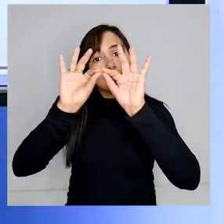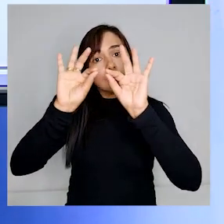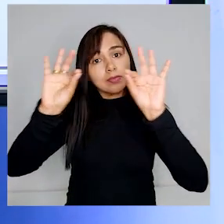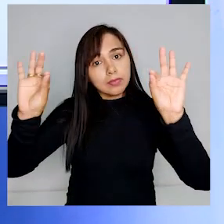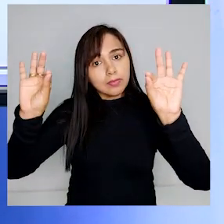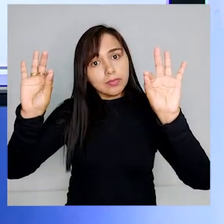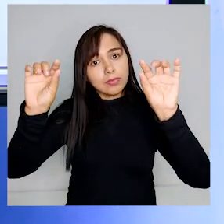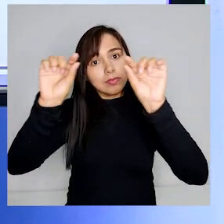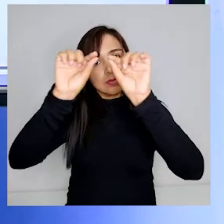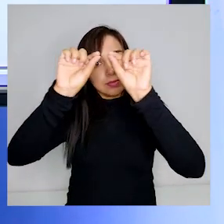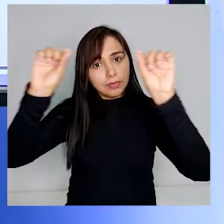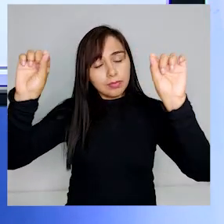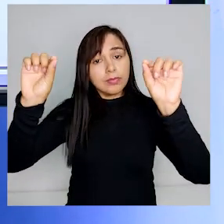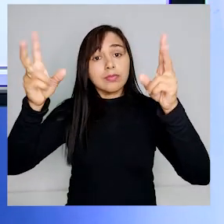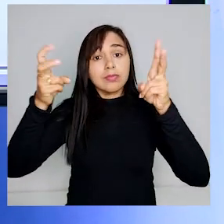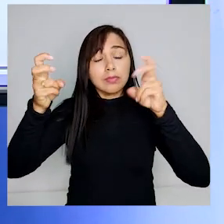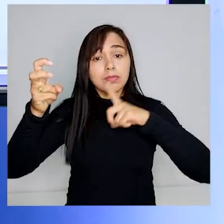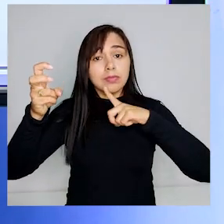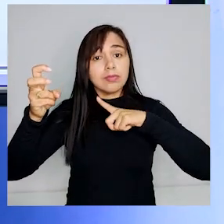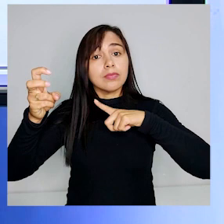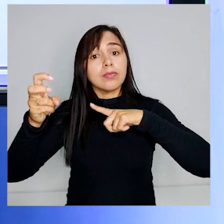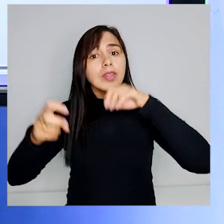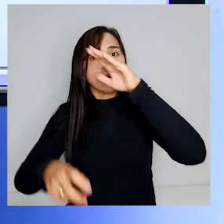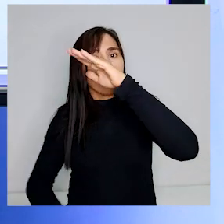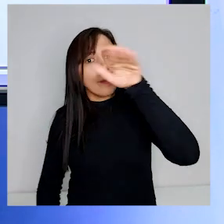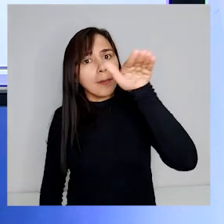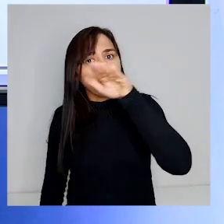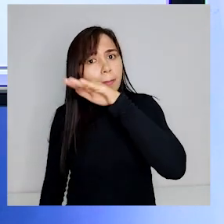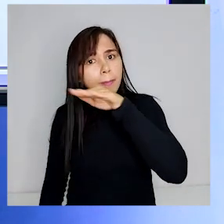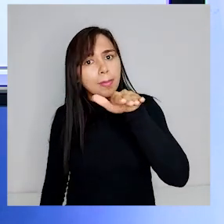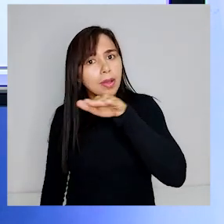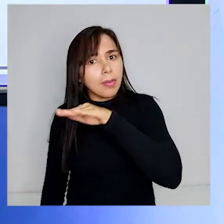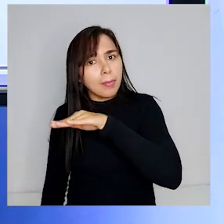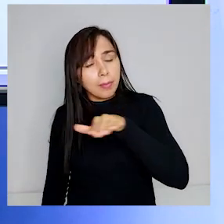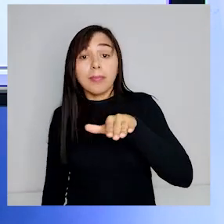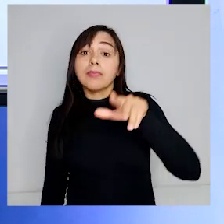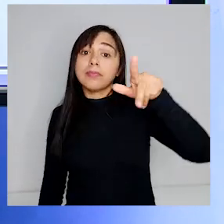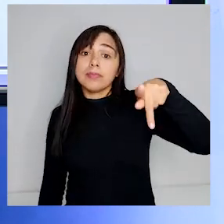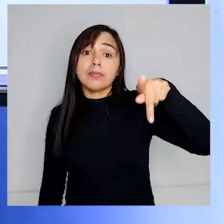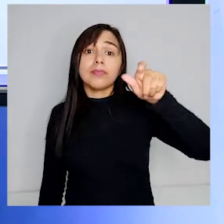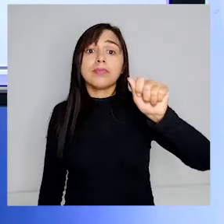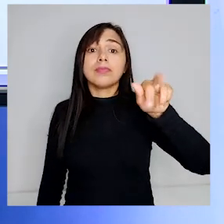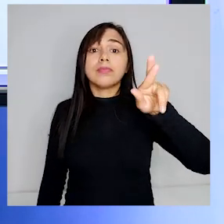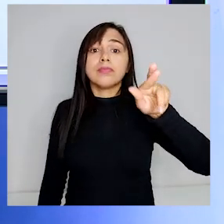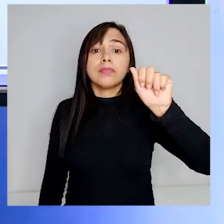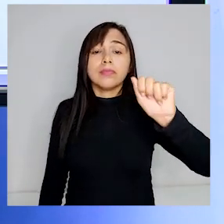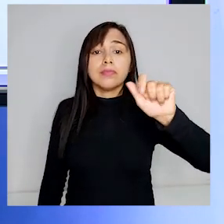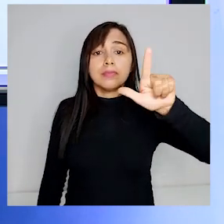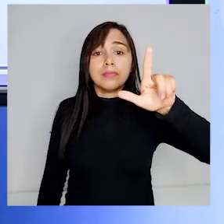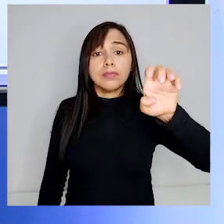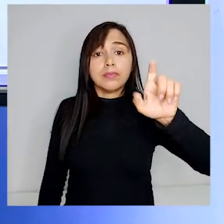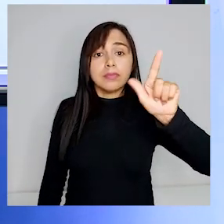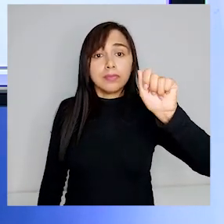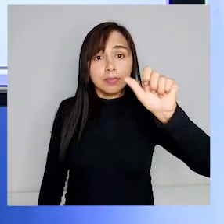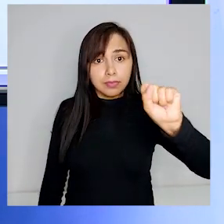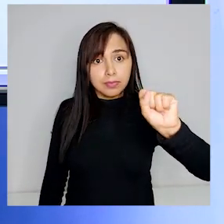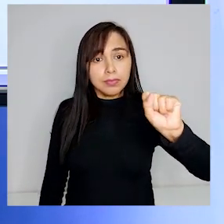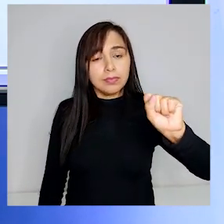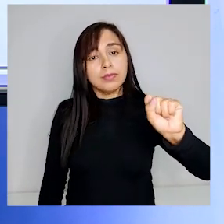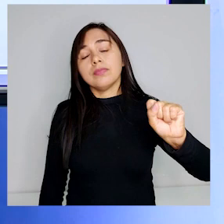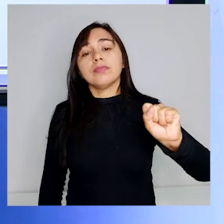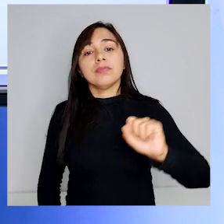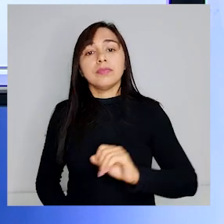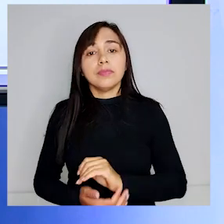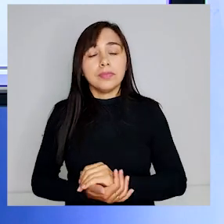divisão em partes proporcionais, já que essas retas, né, elas são paralelas porque elas estão em cima dos pontos